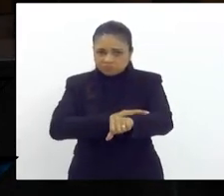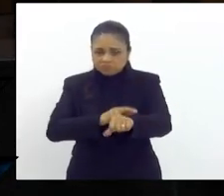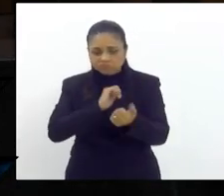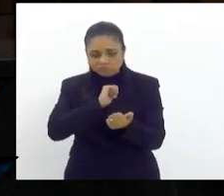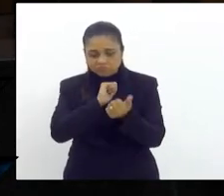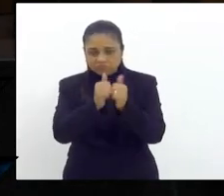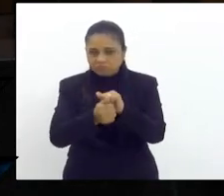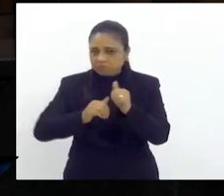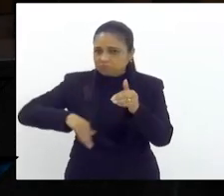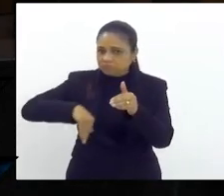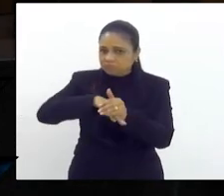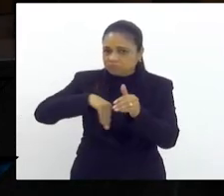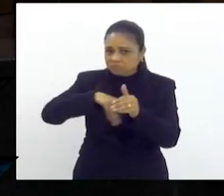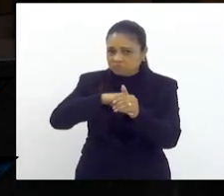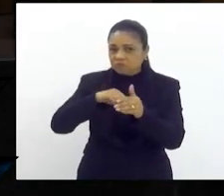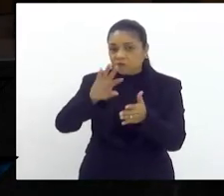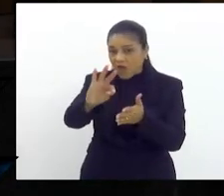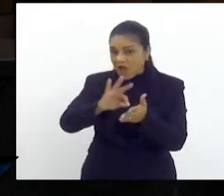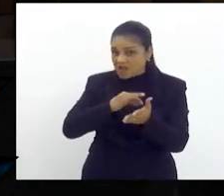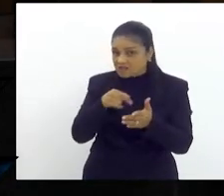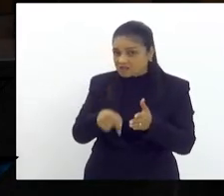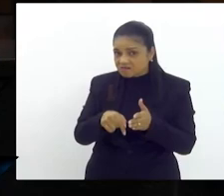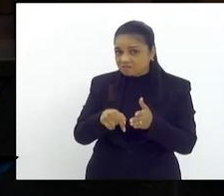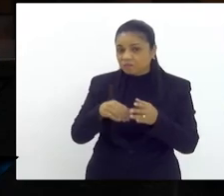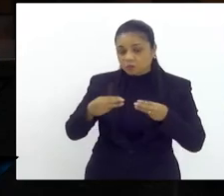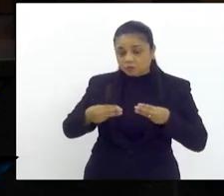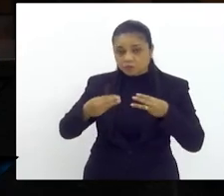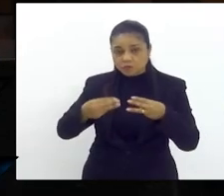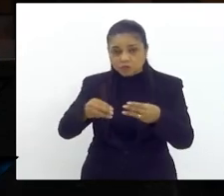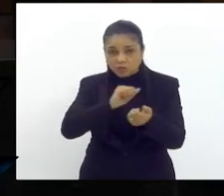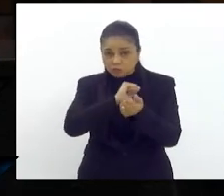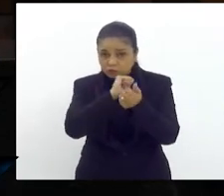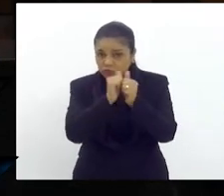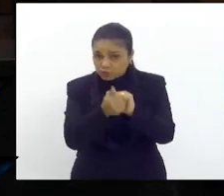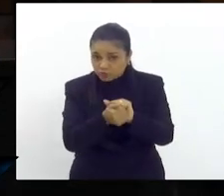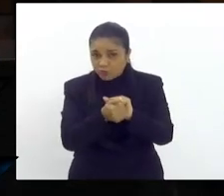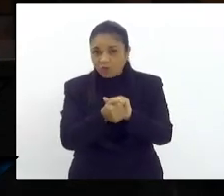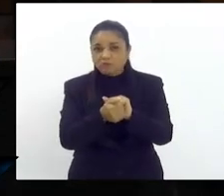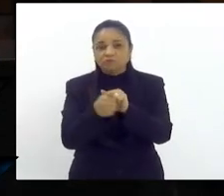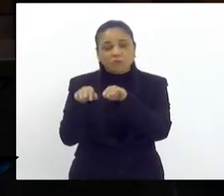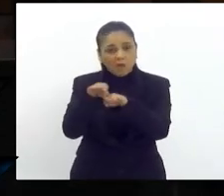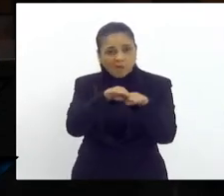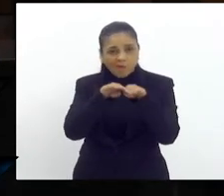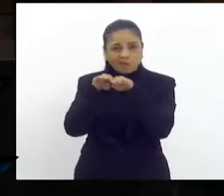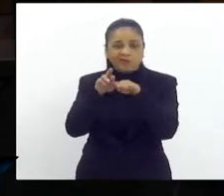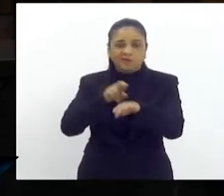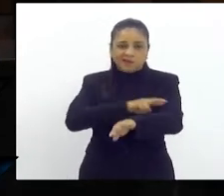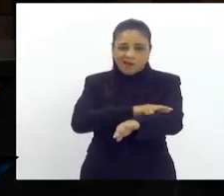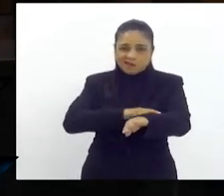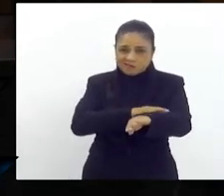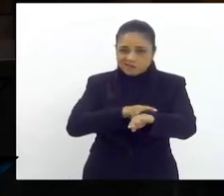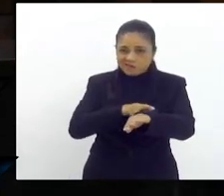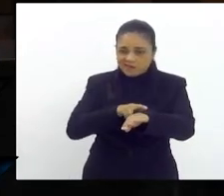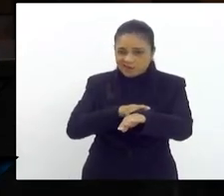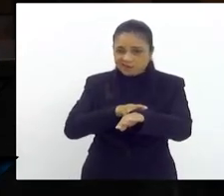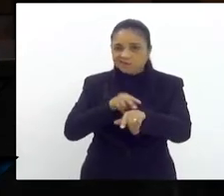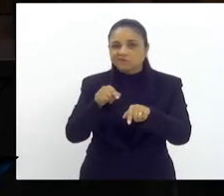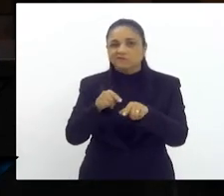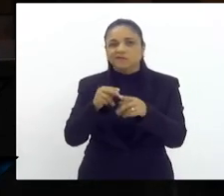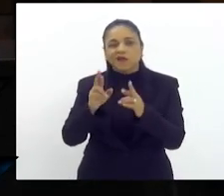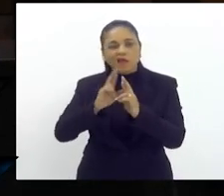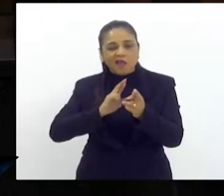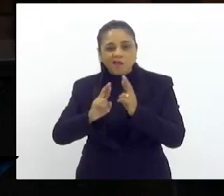brasileiro foi assinada pelos ministérios do esporte da Igualdade racial das relações